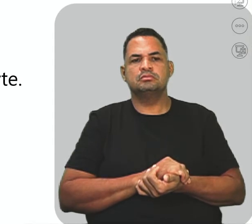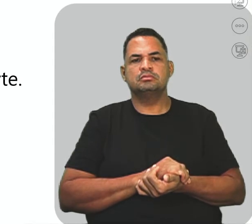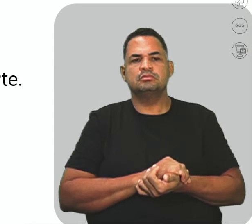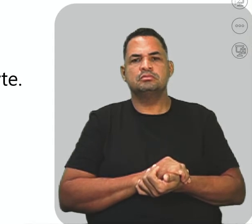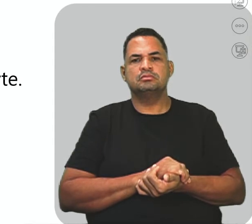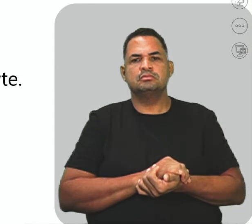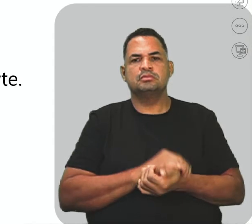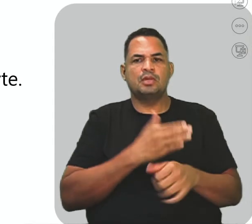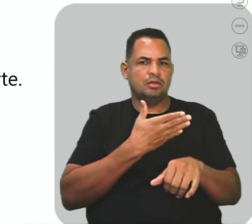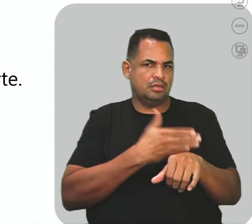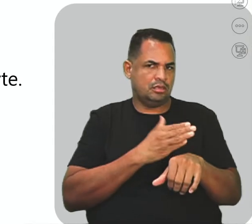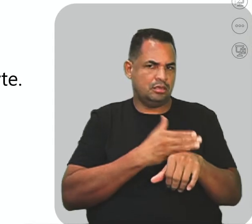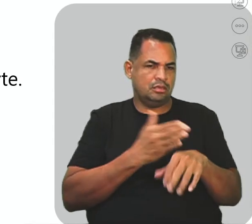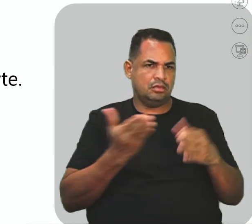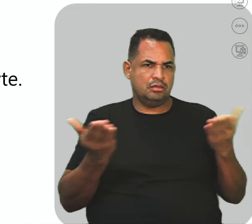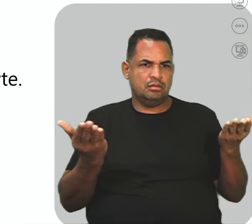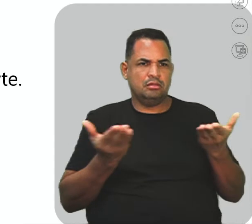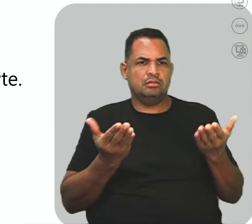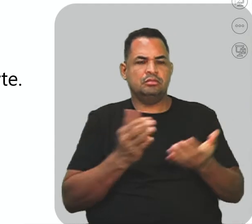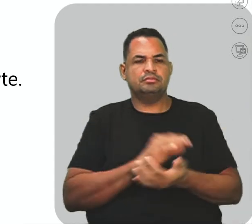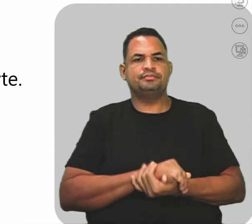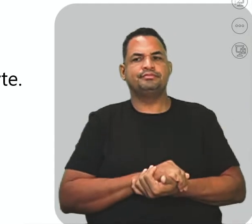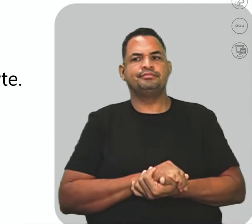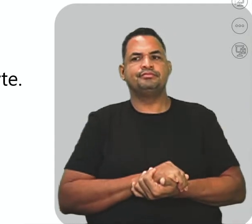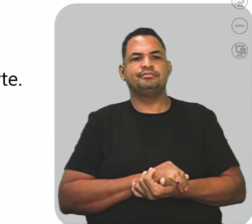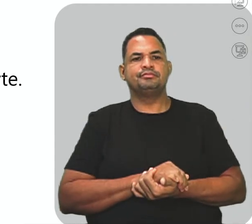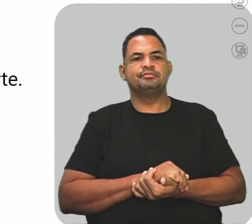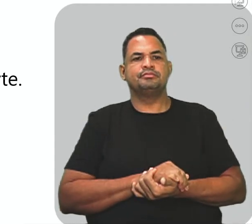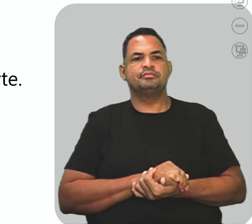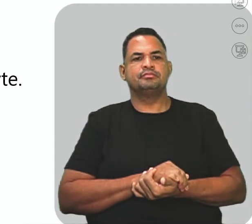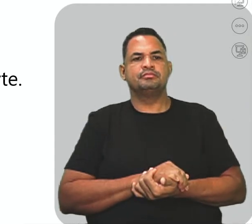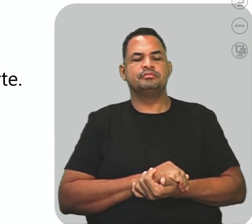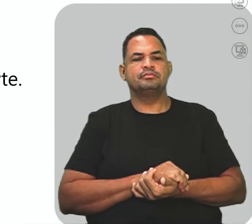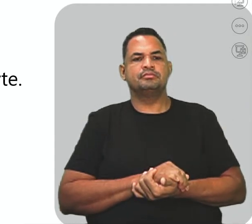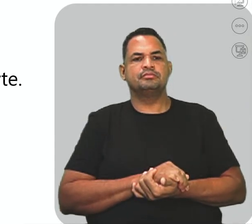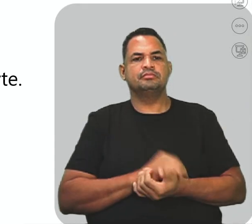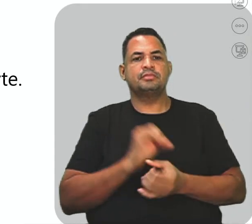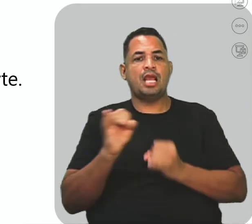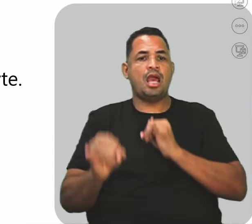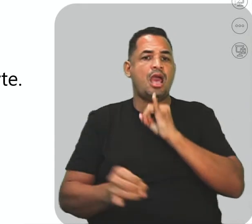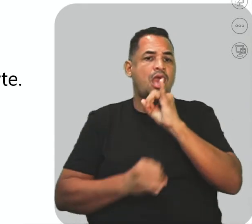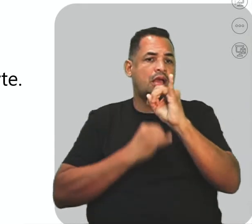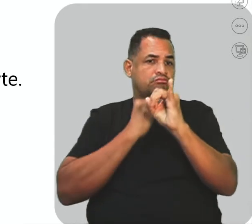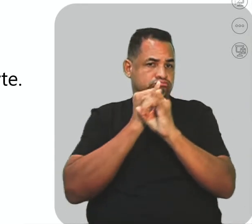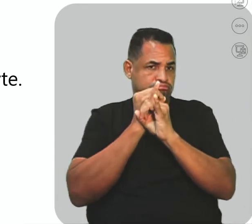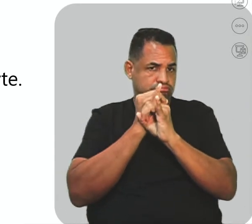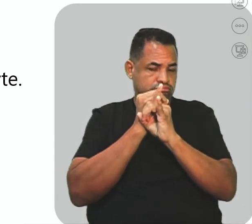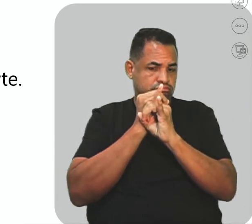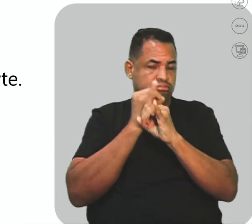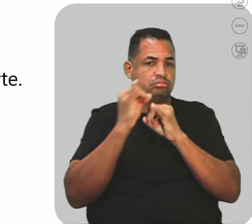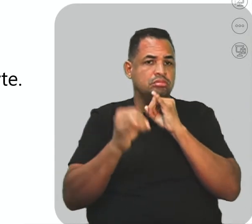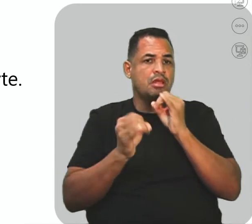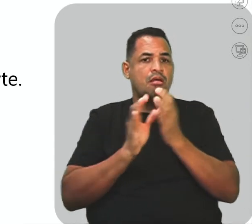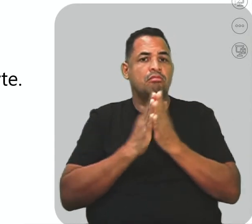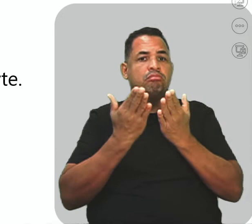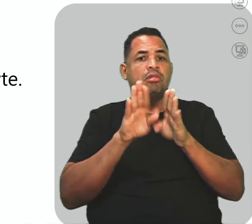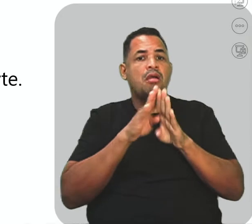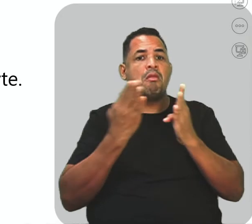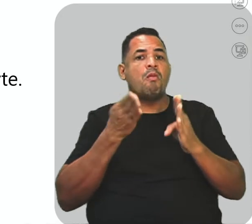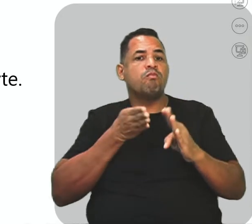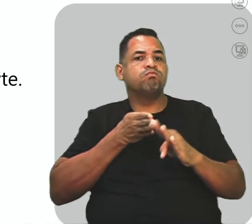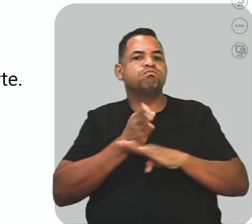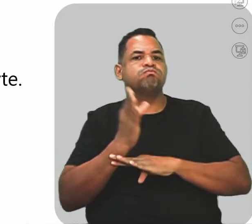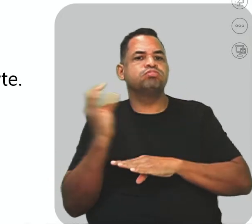Vamos exercitar? Vamos juntos. A internet é o portal da nova